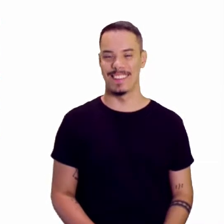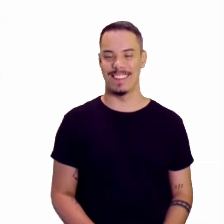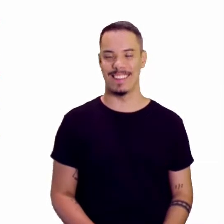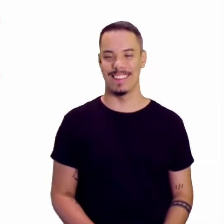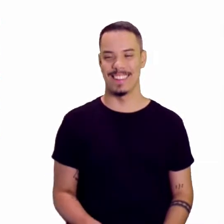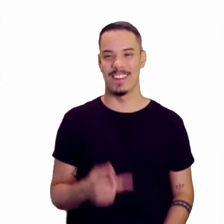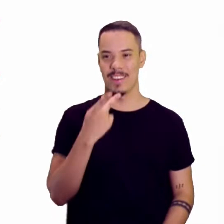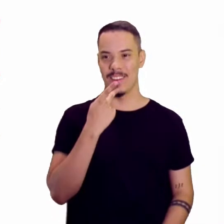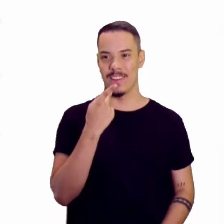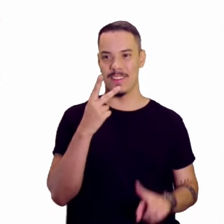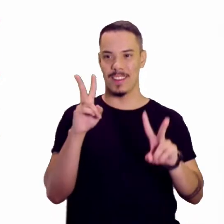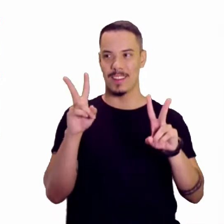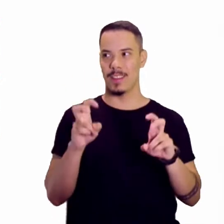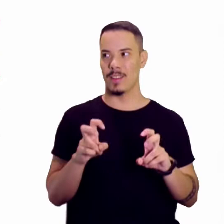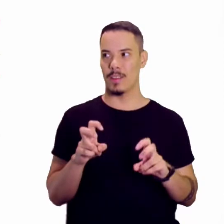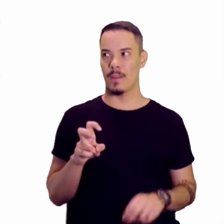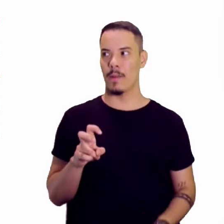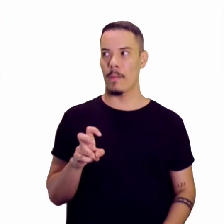minha época.